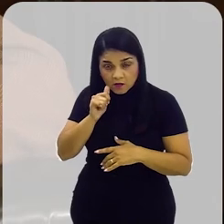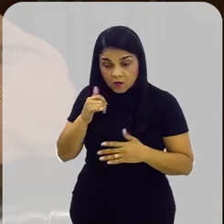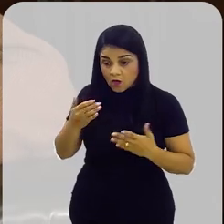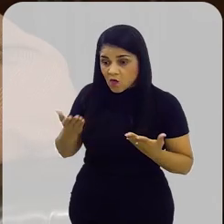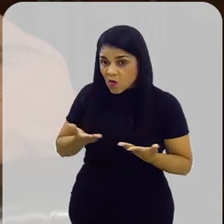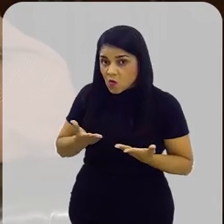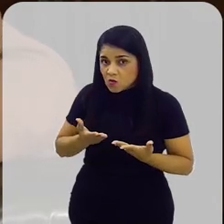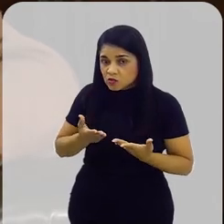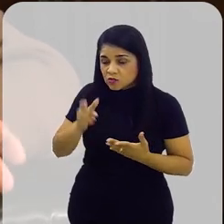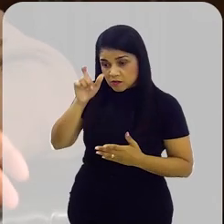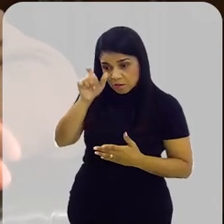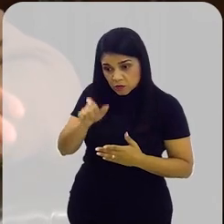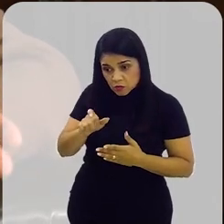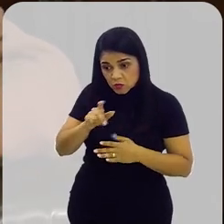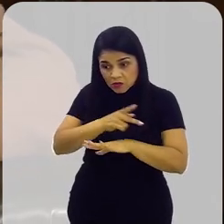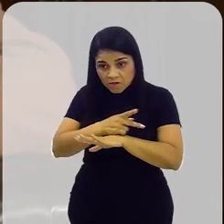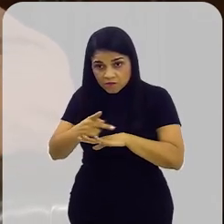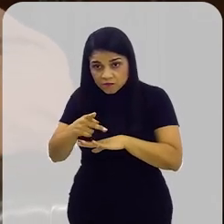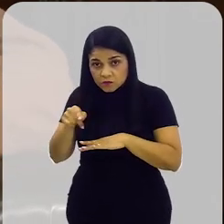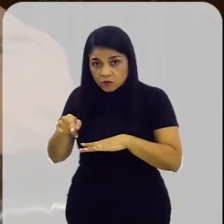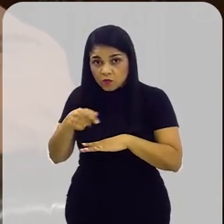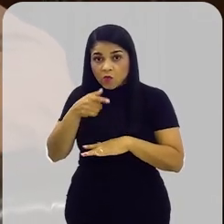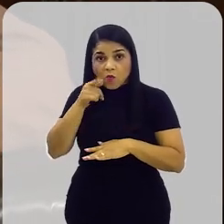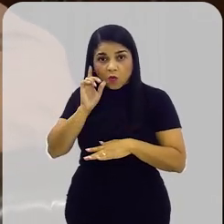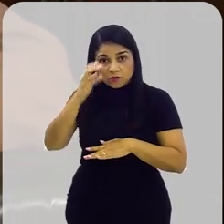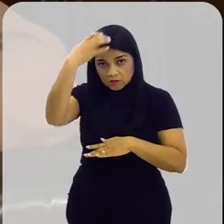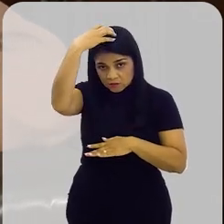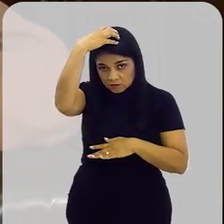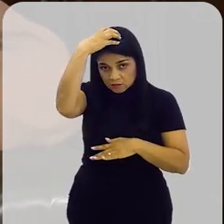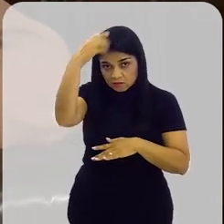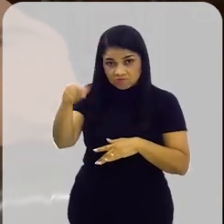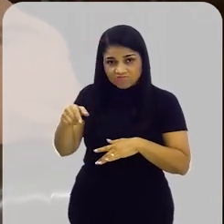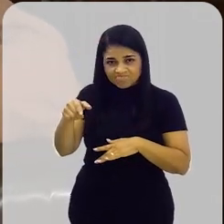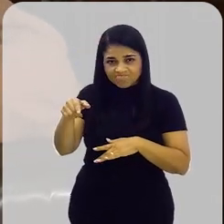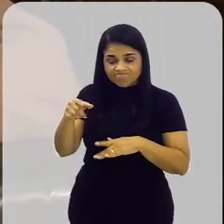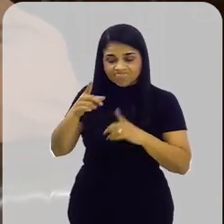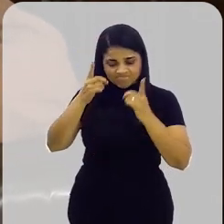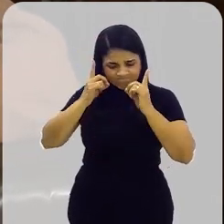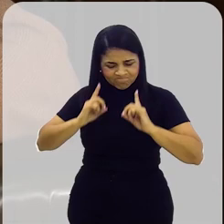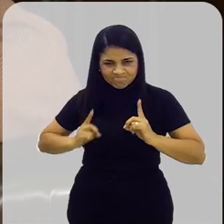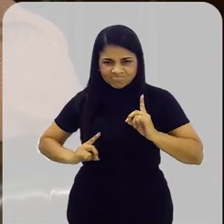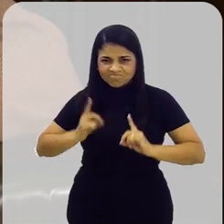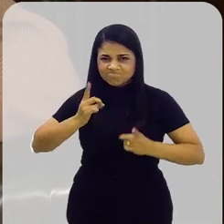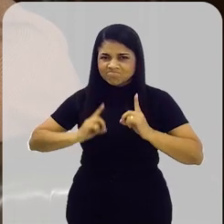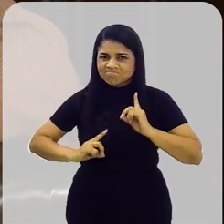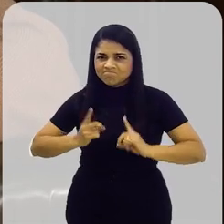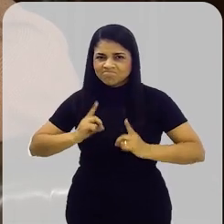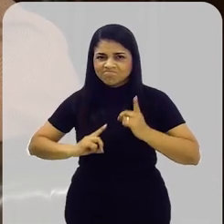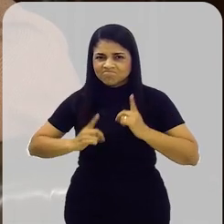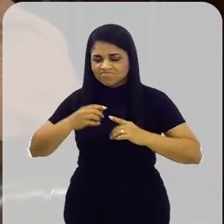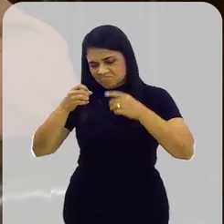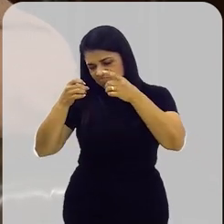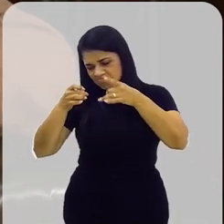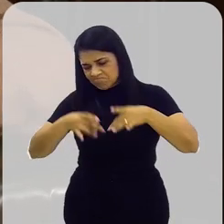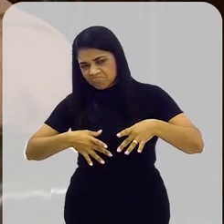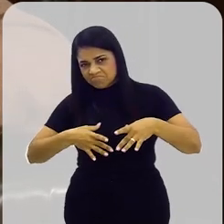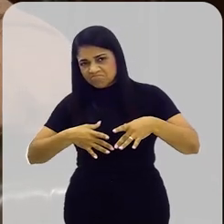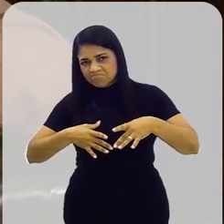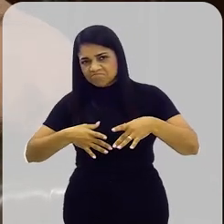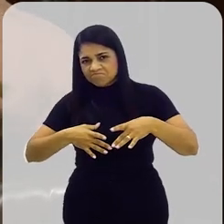hoje, essa pessoa que nós fomos acudir em Angra dos Reis, completamente jogada.